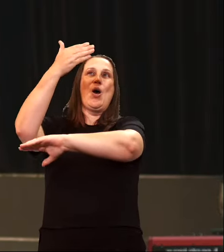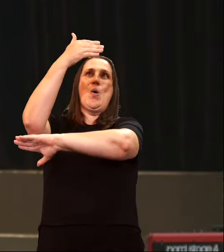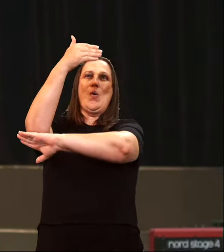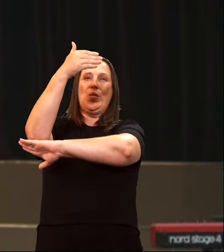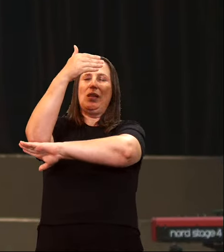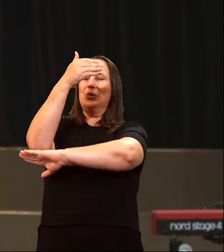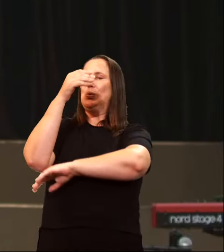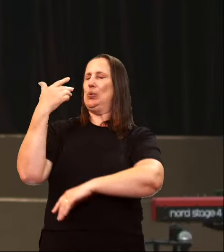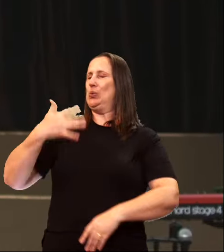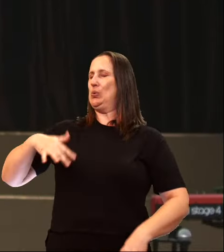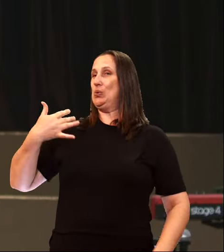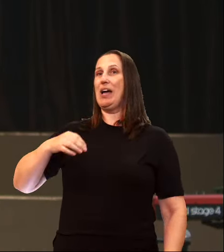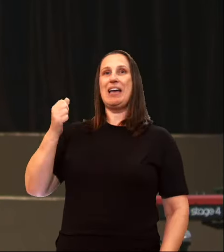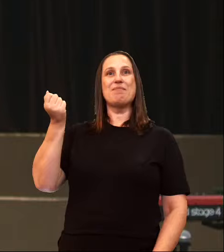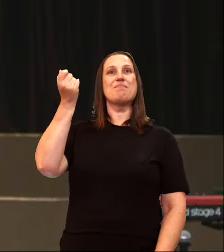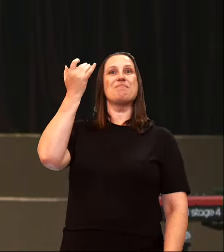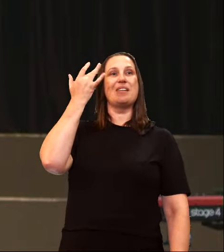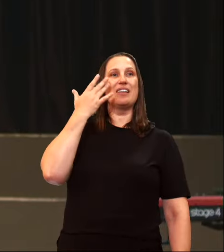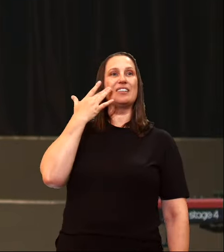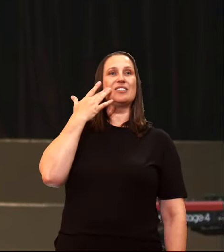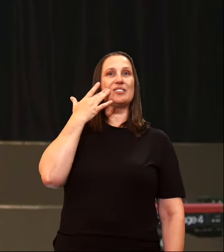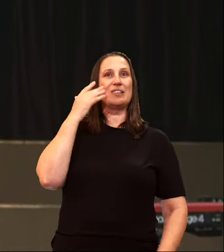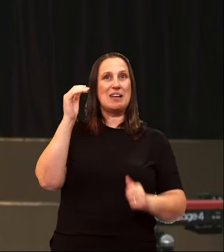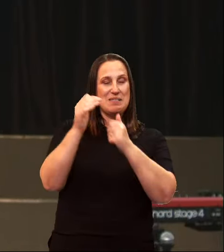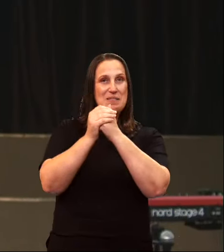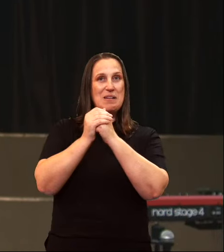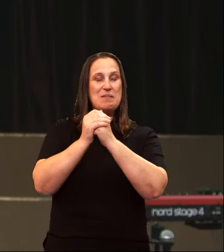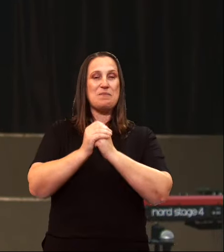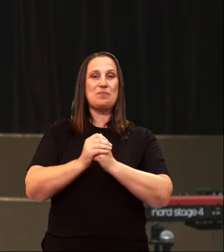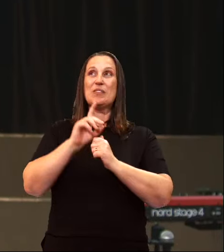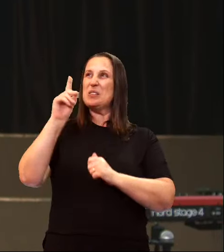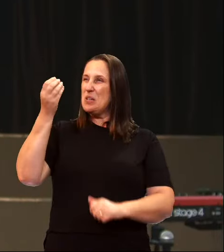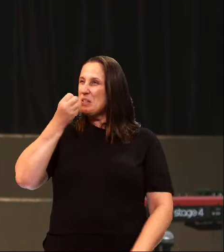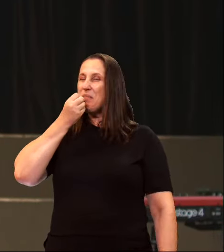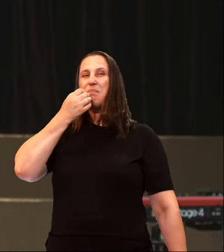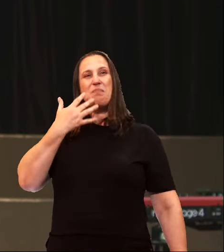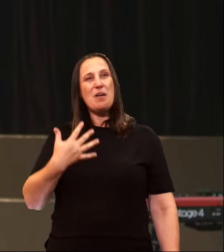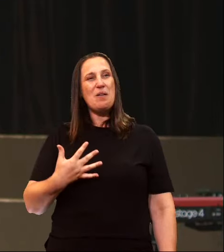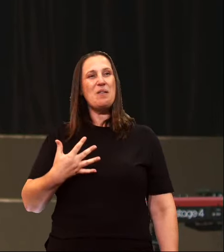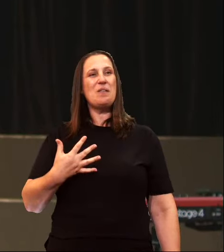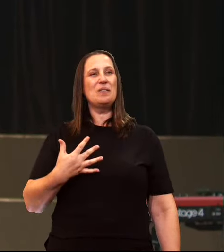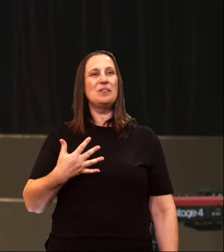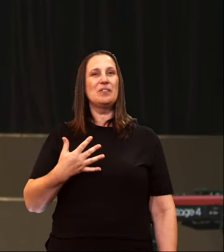é bênção. Quem não quer ir para Cancún aqui? Amém? Deus é bom.